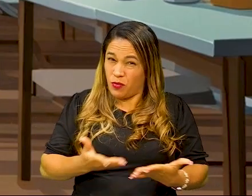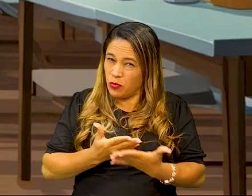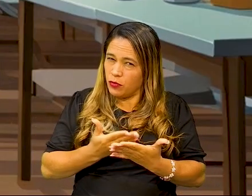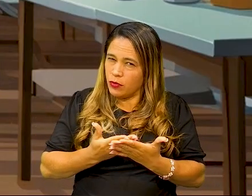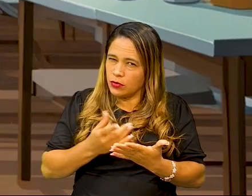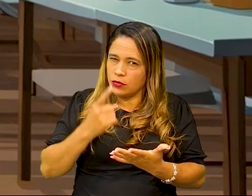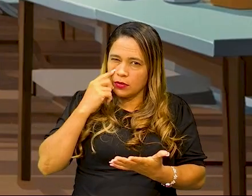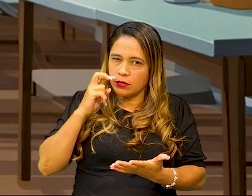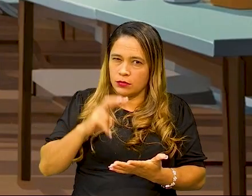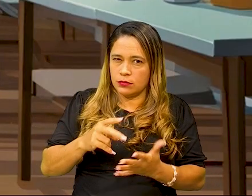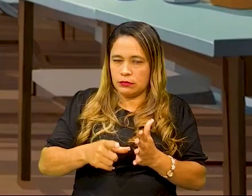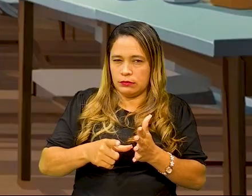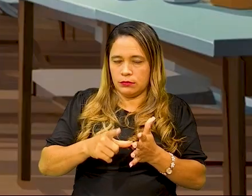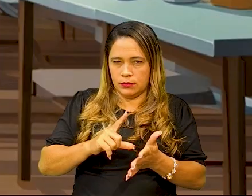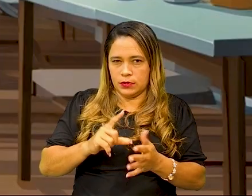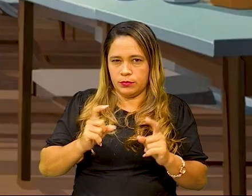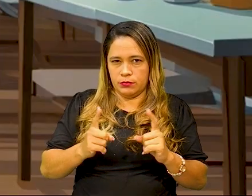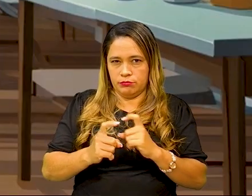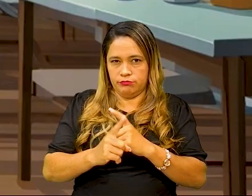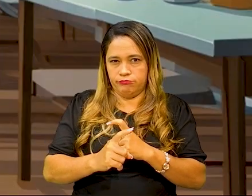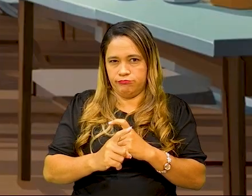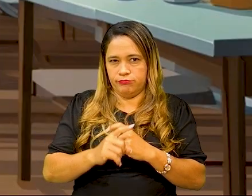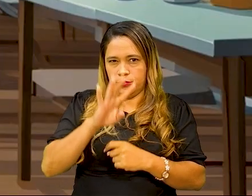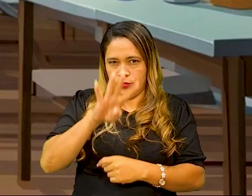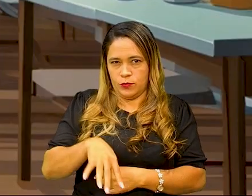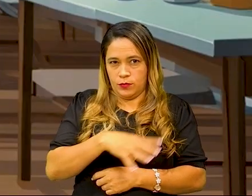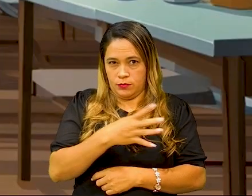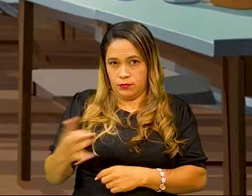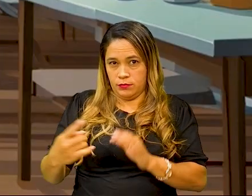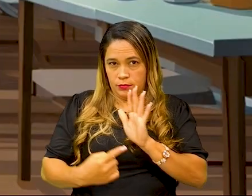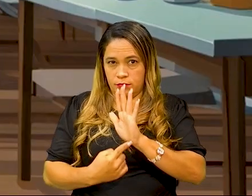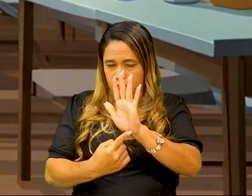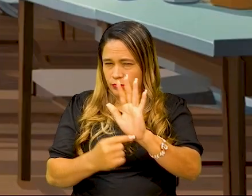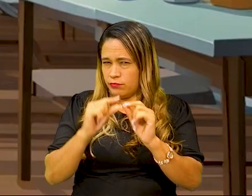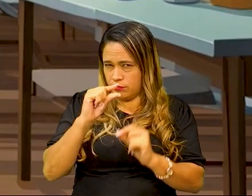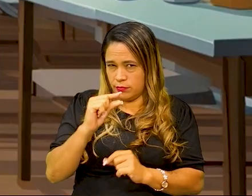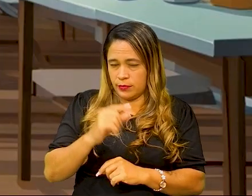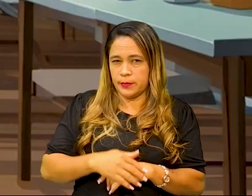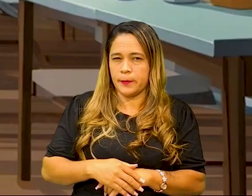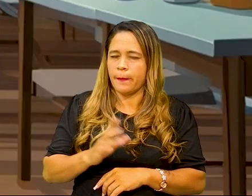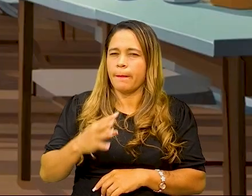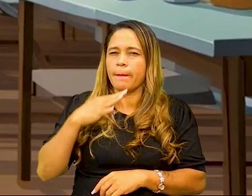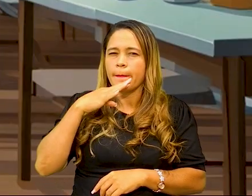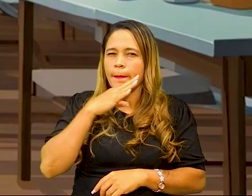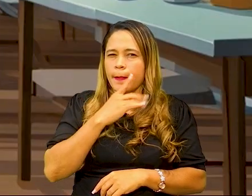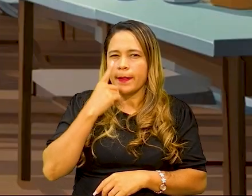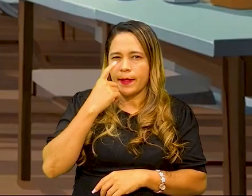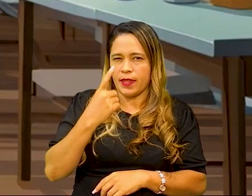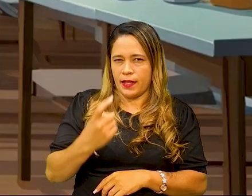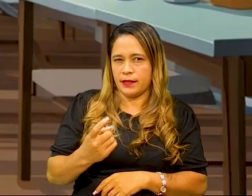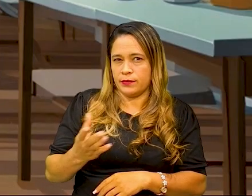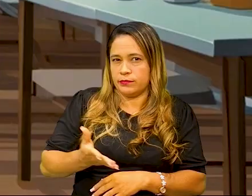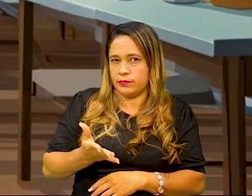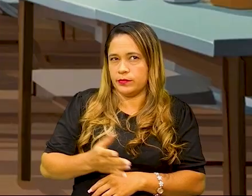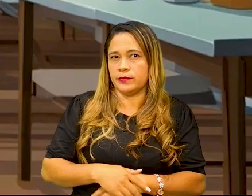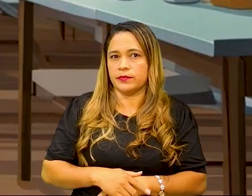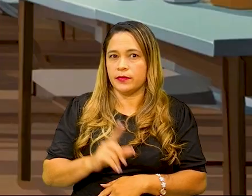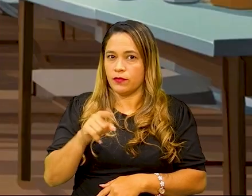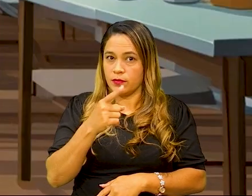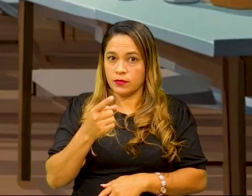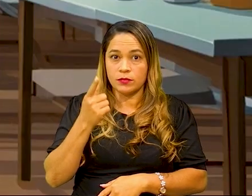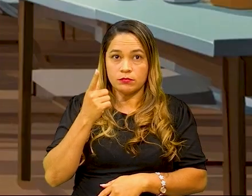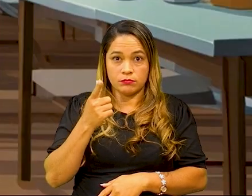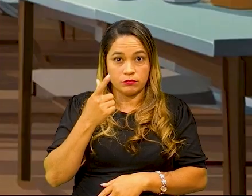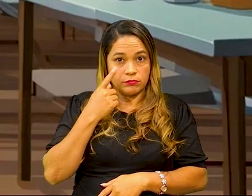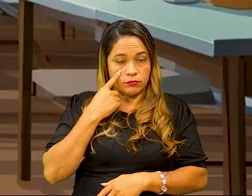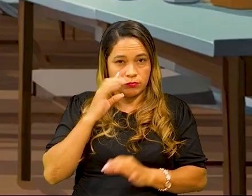algumas dessas doenças bacterianas com um quadro que eu vou mostrar para você agorinha. O que eu acho interessante para você nesse momento? Que você pegue a